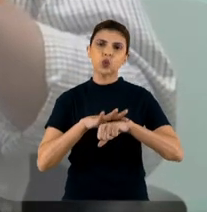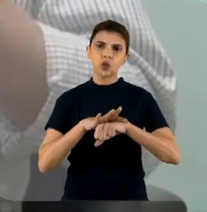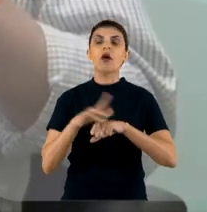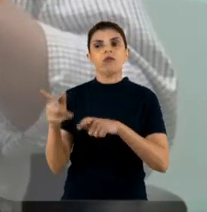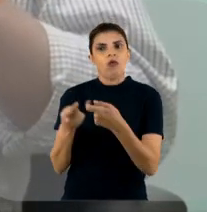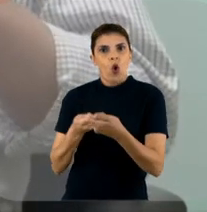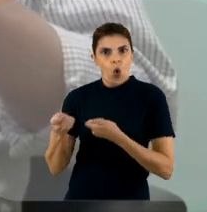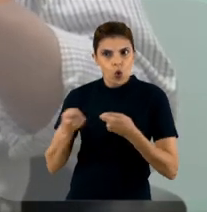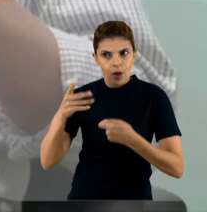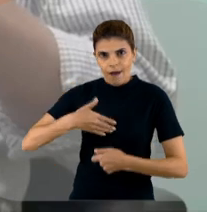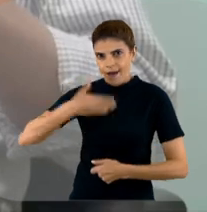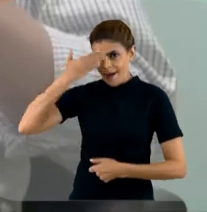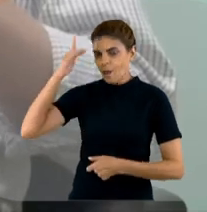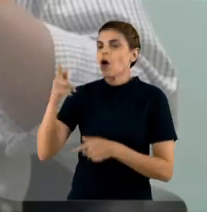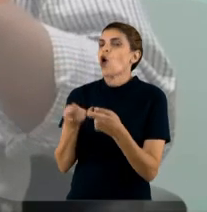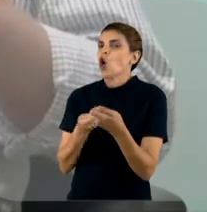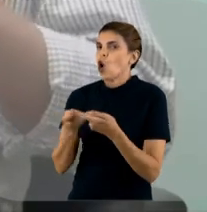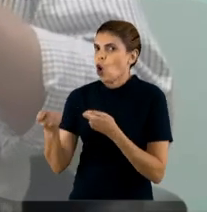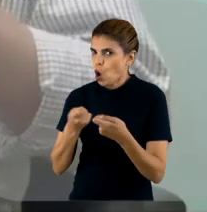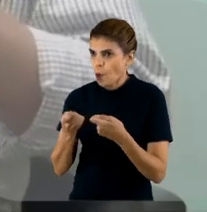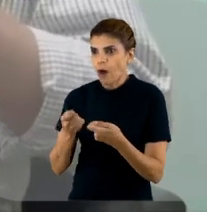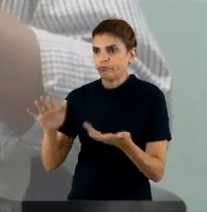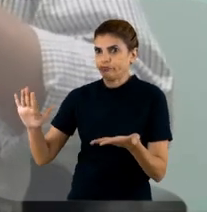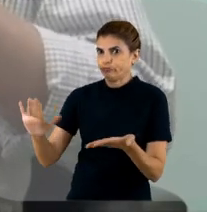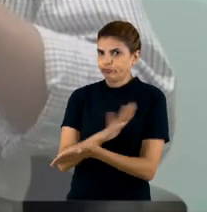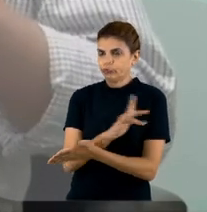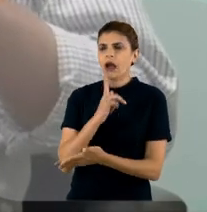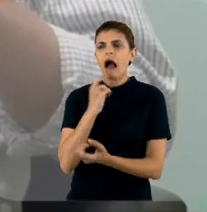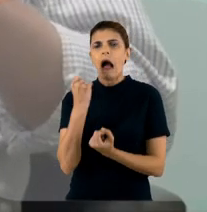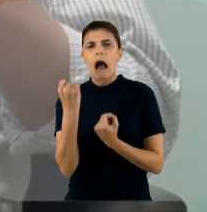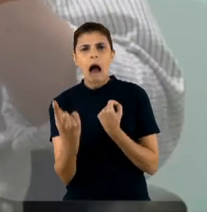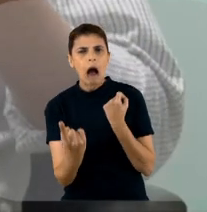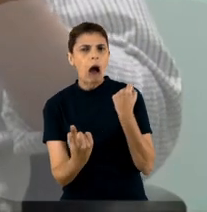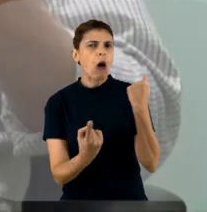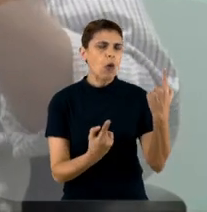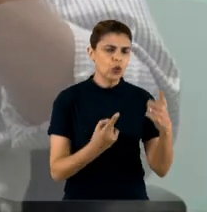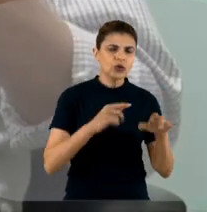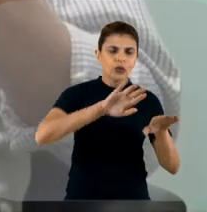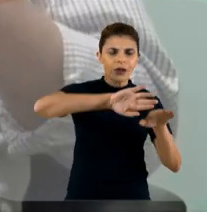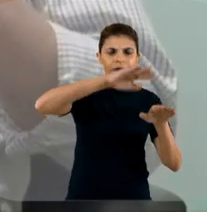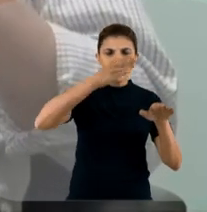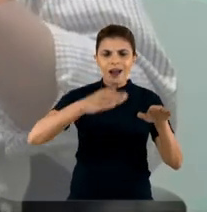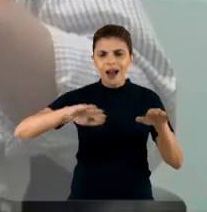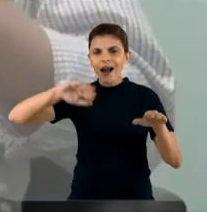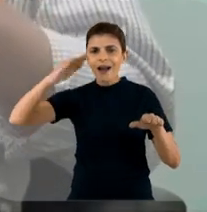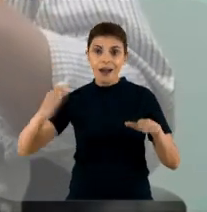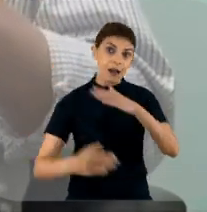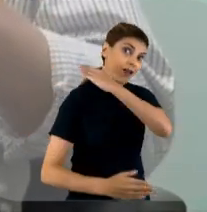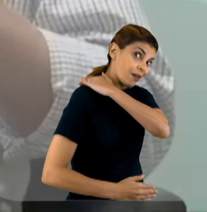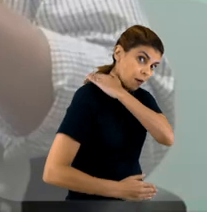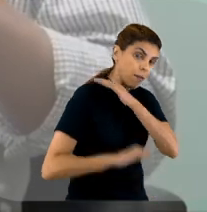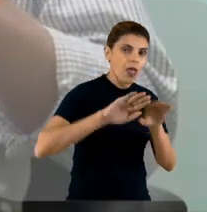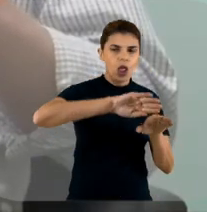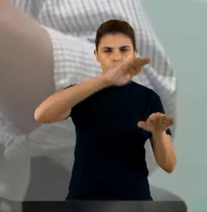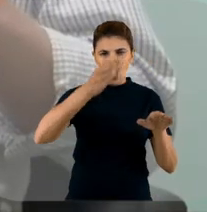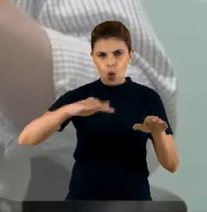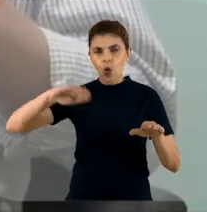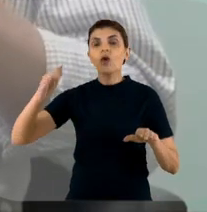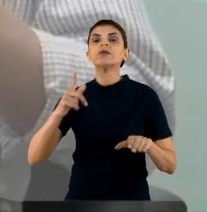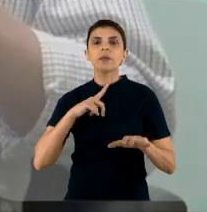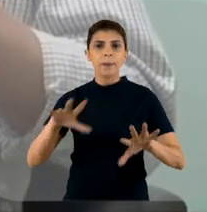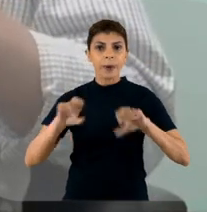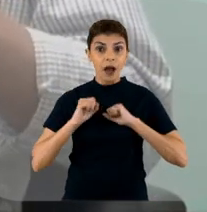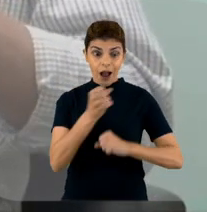e Ah também foi contido na época embora não totalmente extinto os m ainda aparece aqui e ali mas o que acontece a